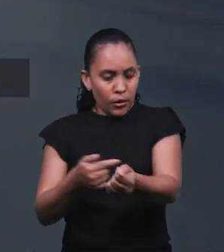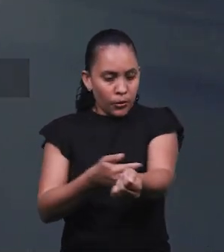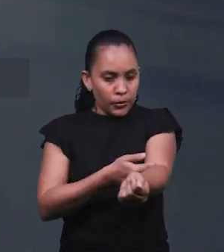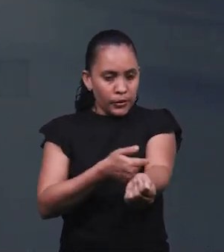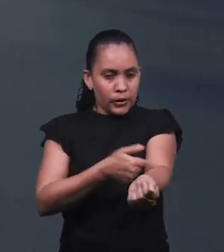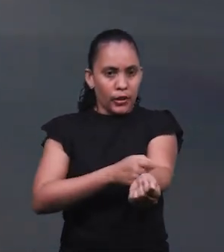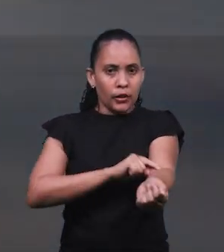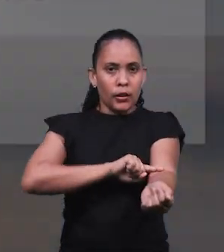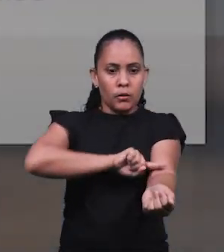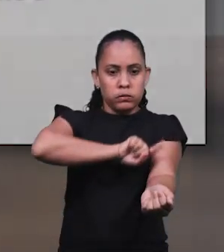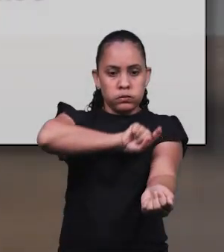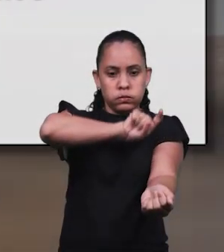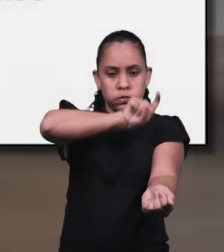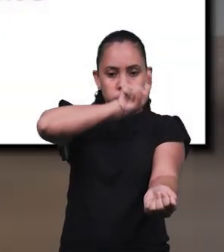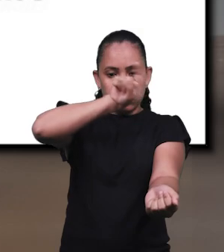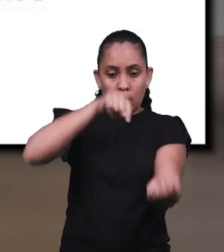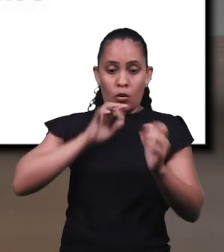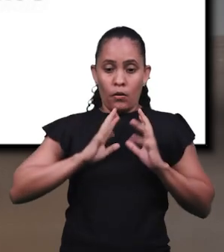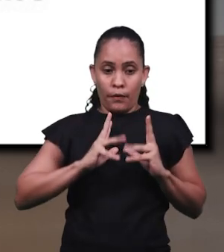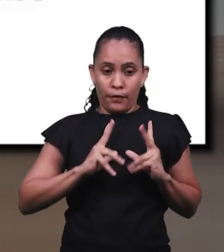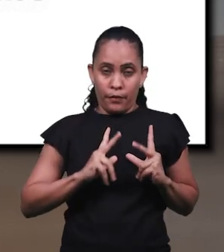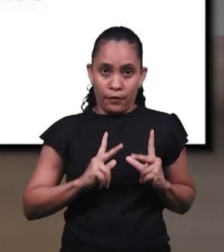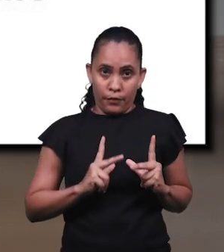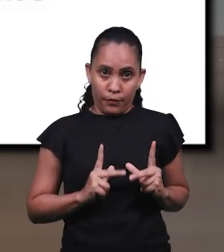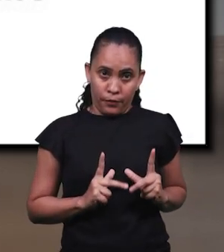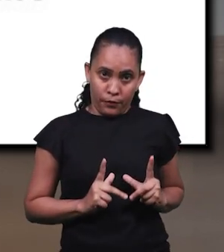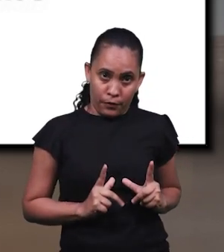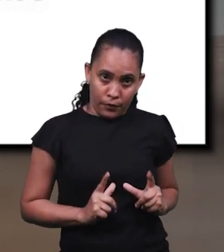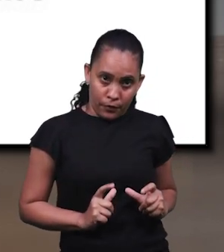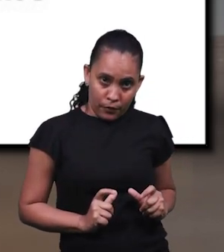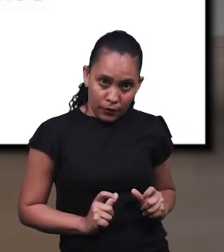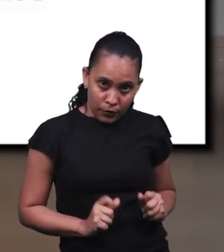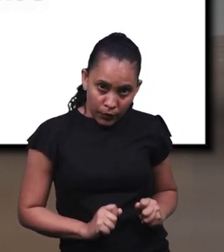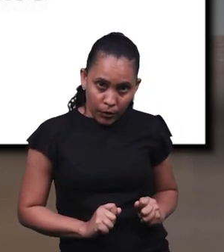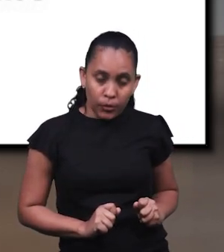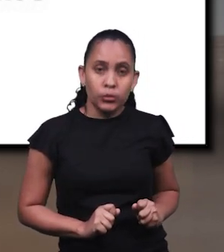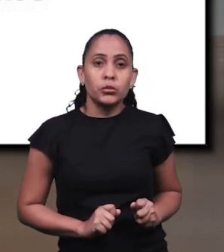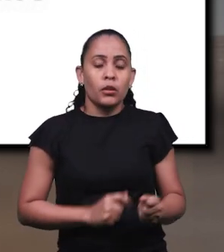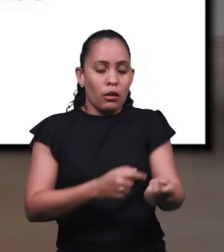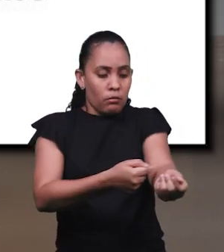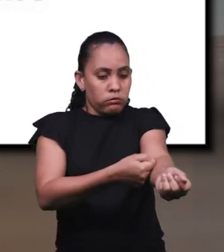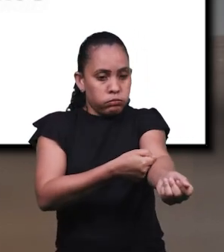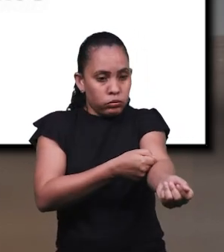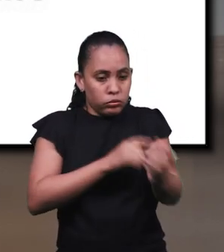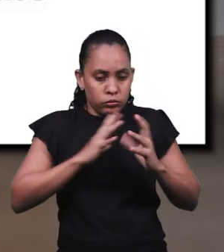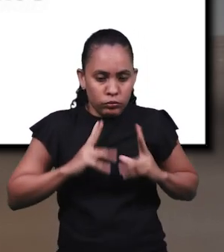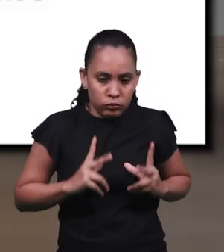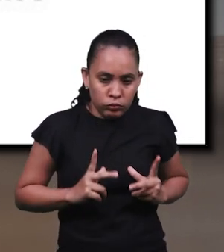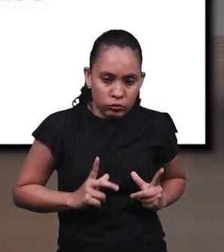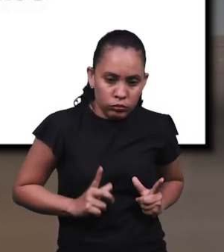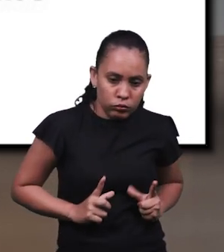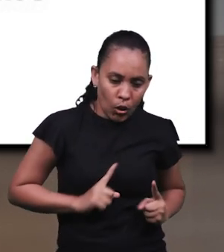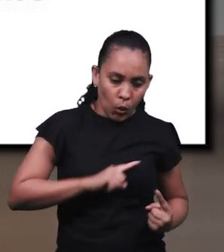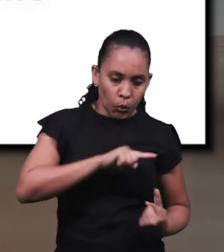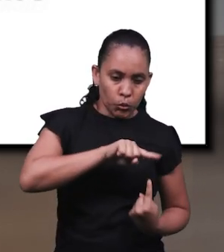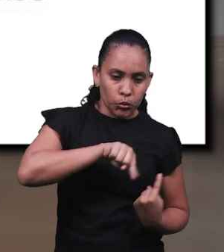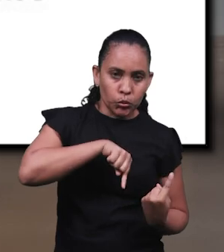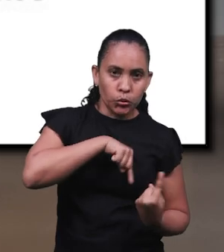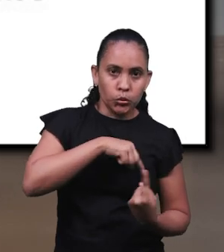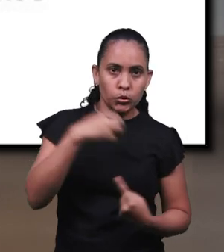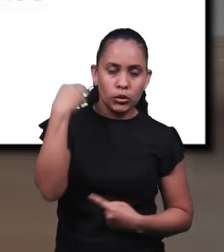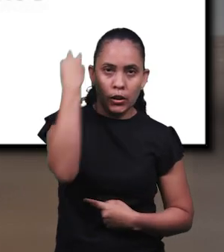é passado num filtro, um filtro industrializado, e é filtrado durante 4 horas, 3 vezes por